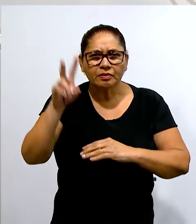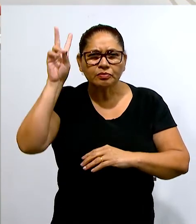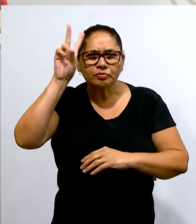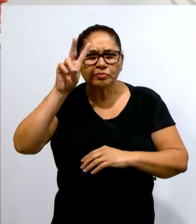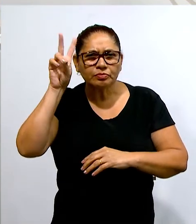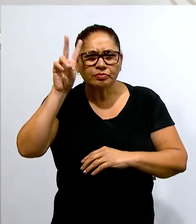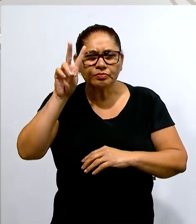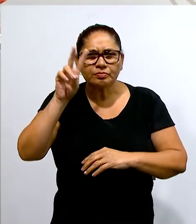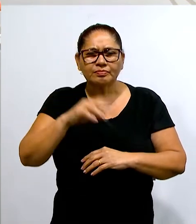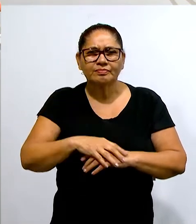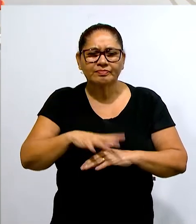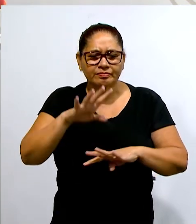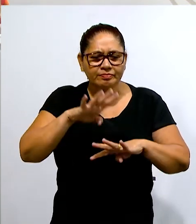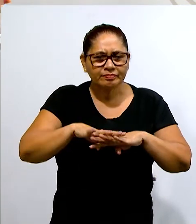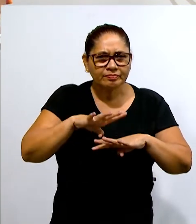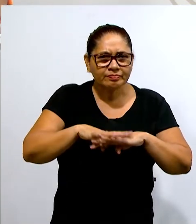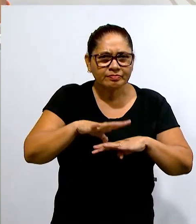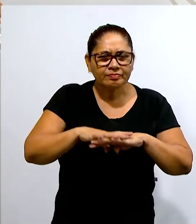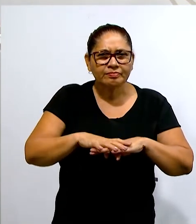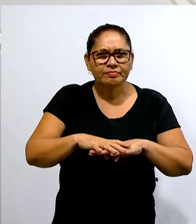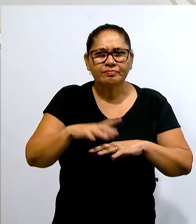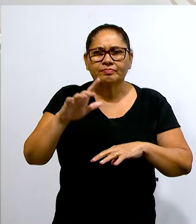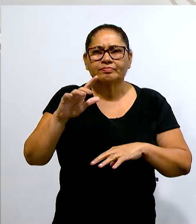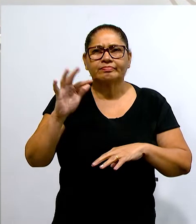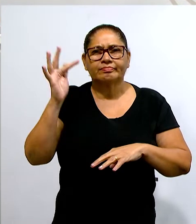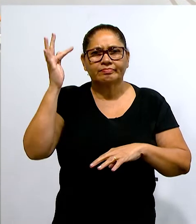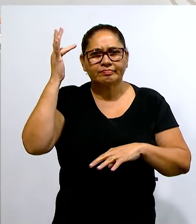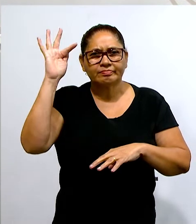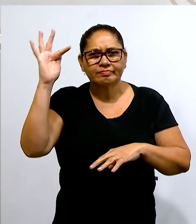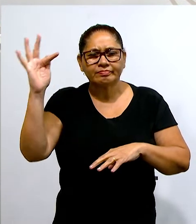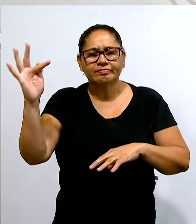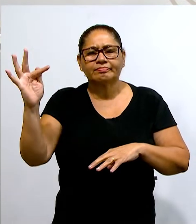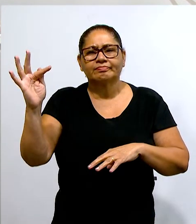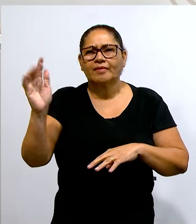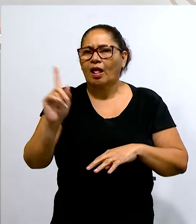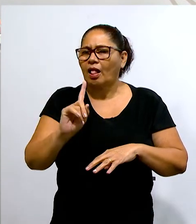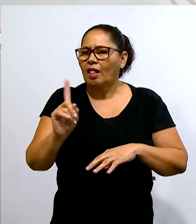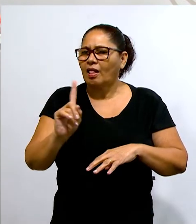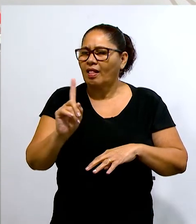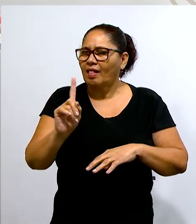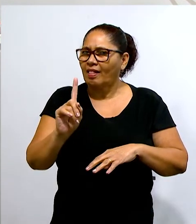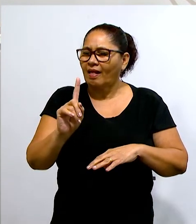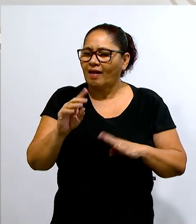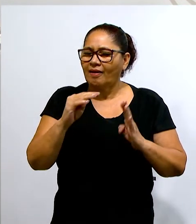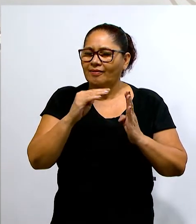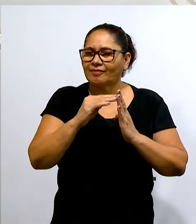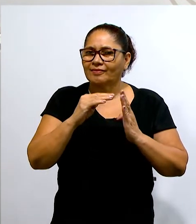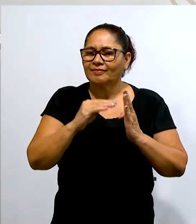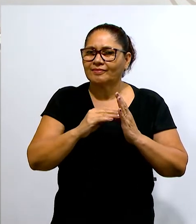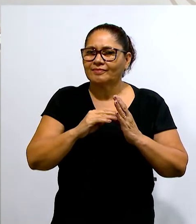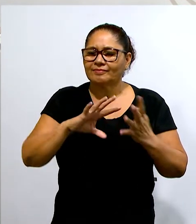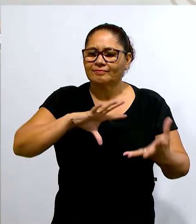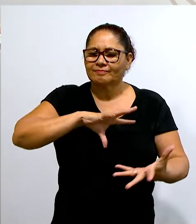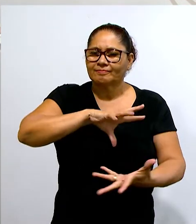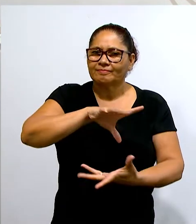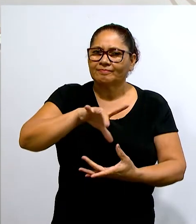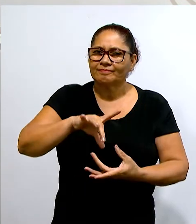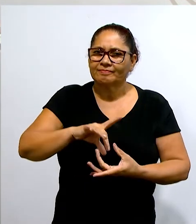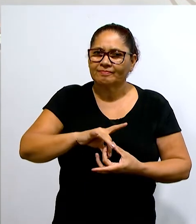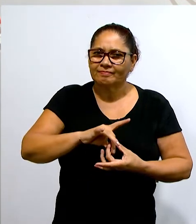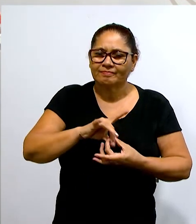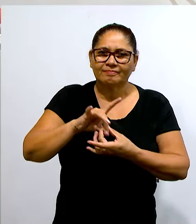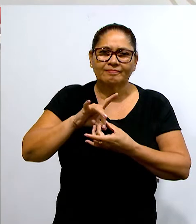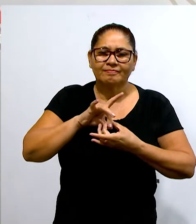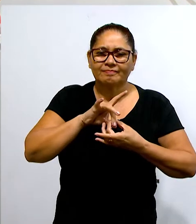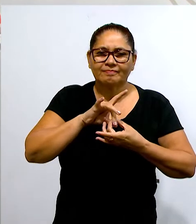história, da matemática, da filosofia. Não. E os métodos globalizadores, eles vão justamente trazer o quê?